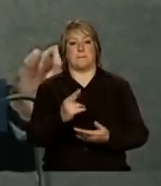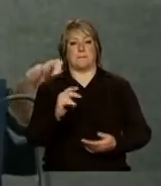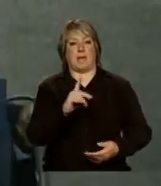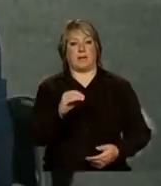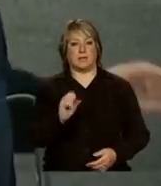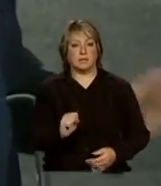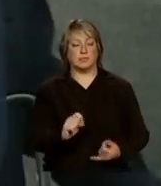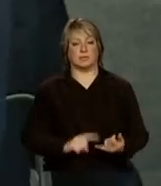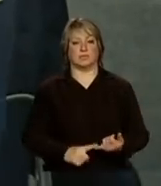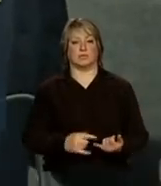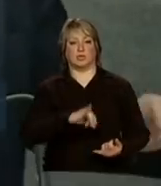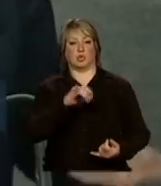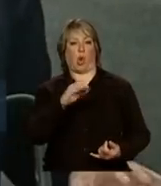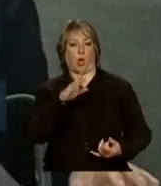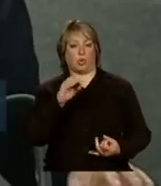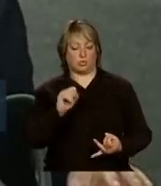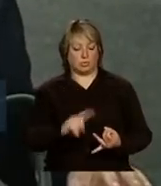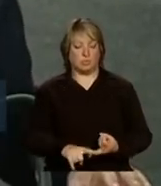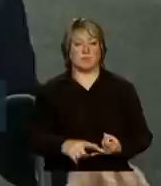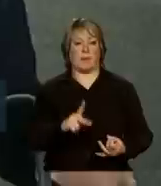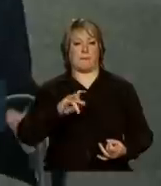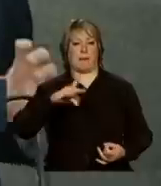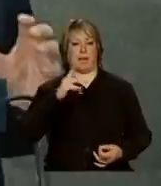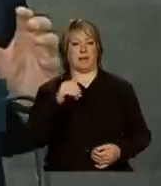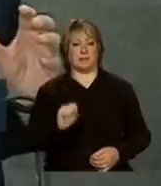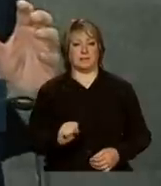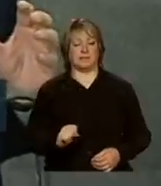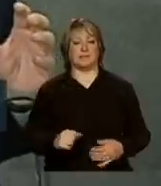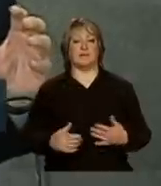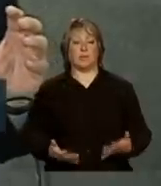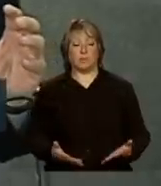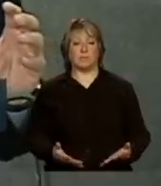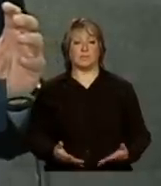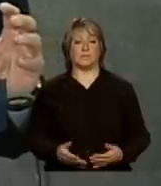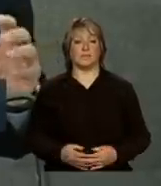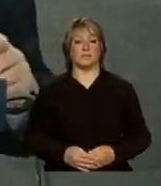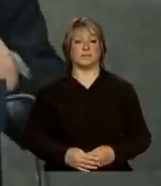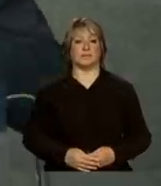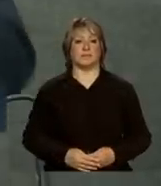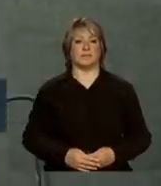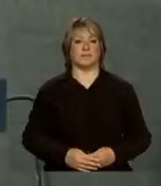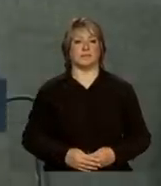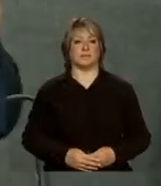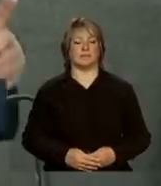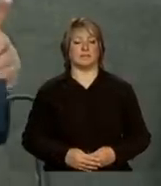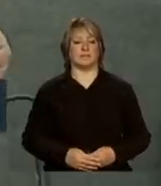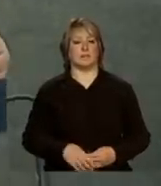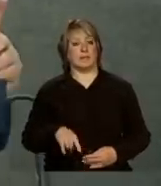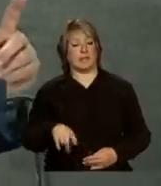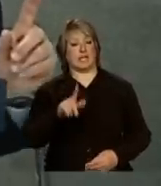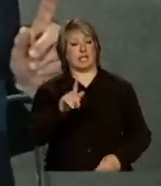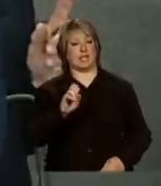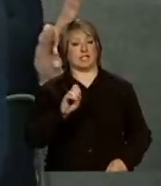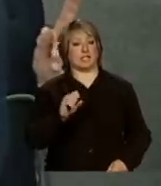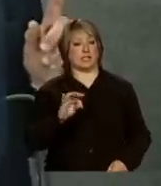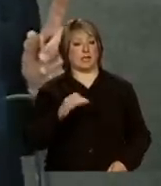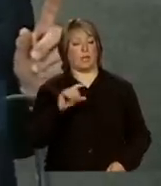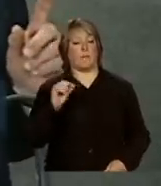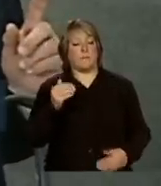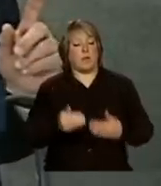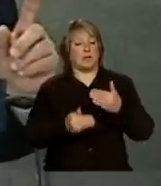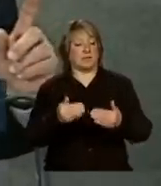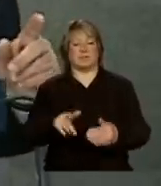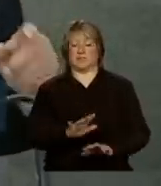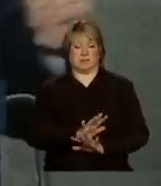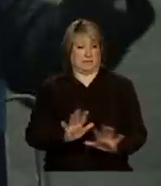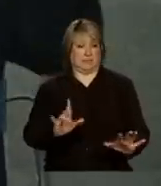jogos pilhas Tá certo então é gestão de processo terrível